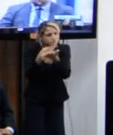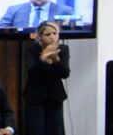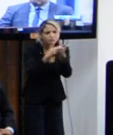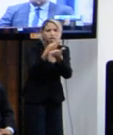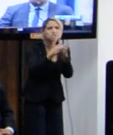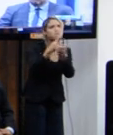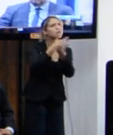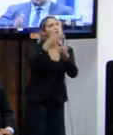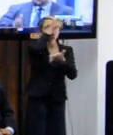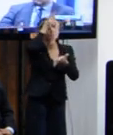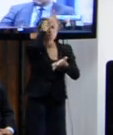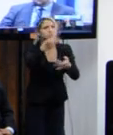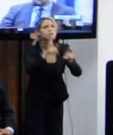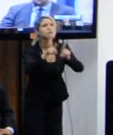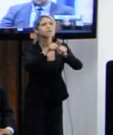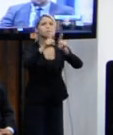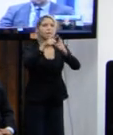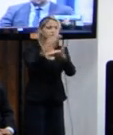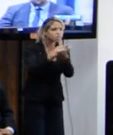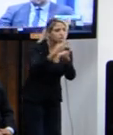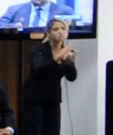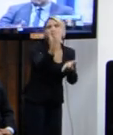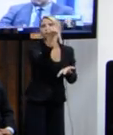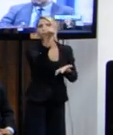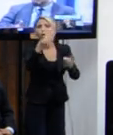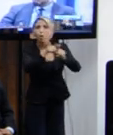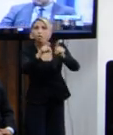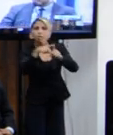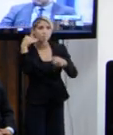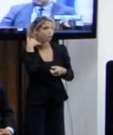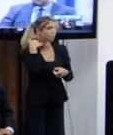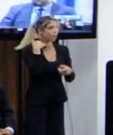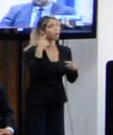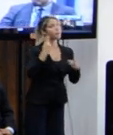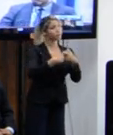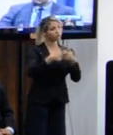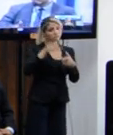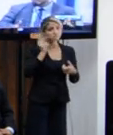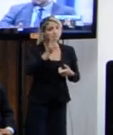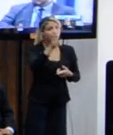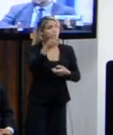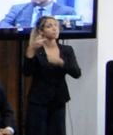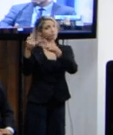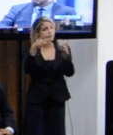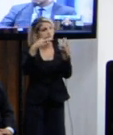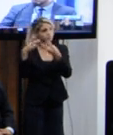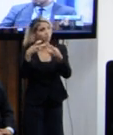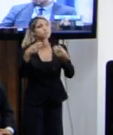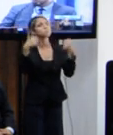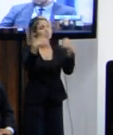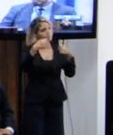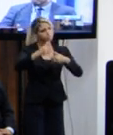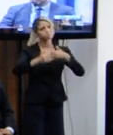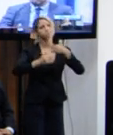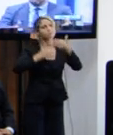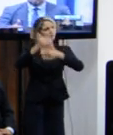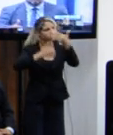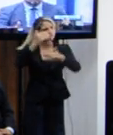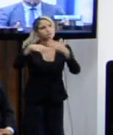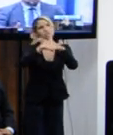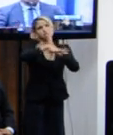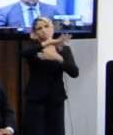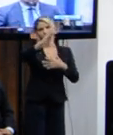Poder Executivo, fiscalizando as contas públicas, sempre procurando, doutor Adriano, melhorar a gestão municipal, nunca